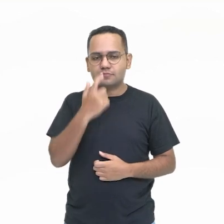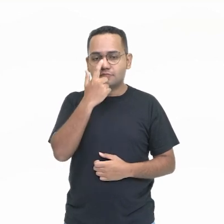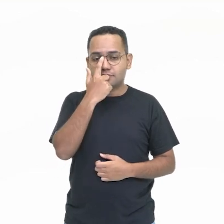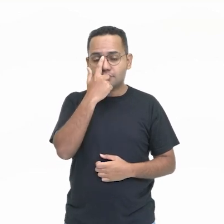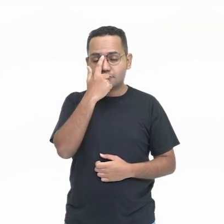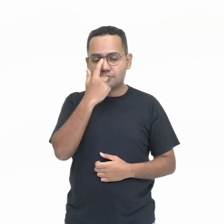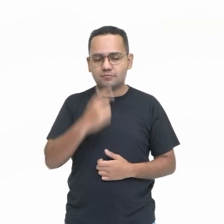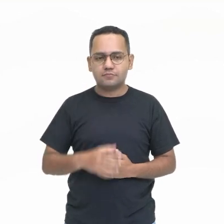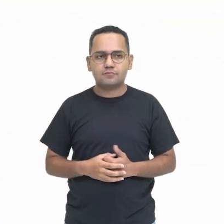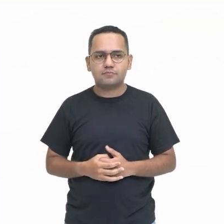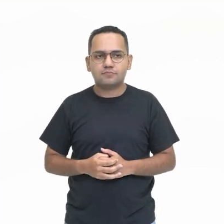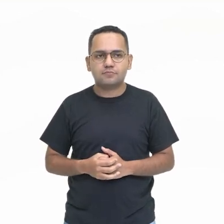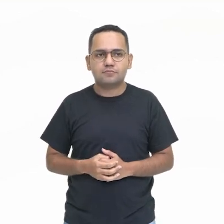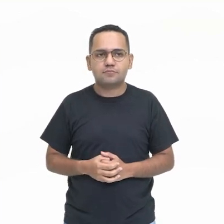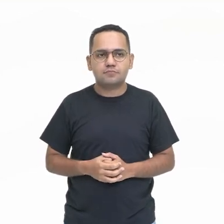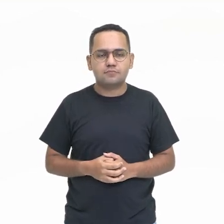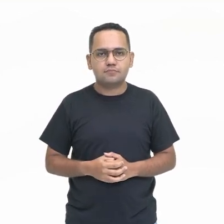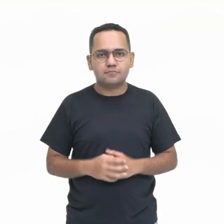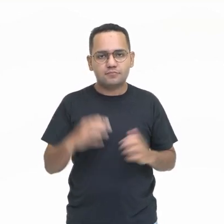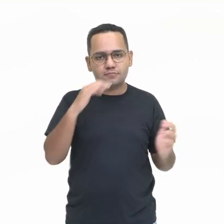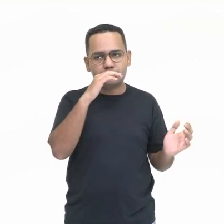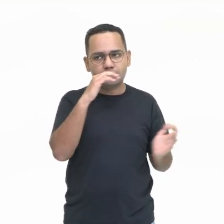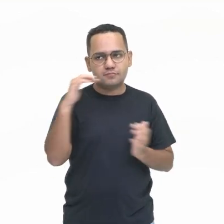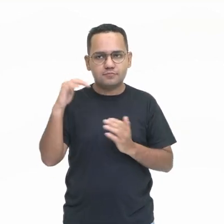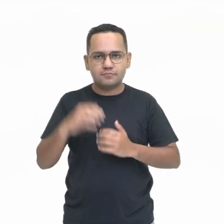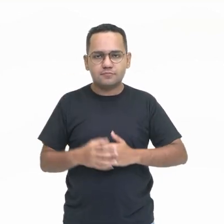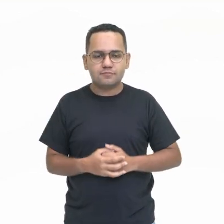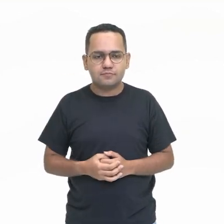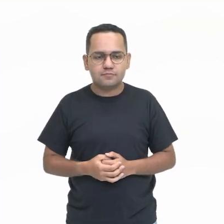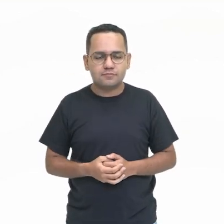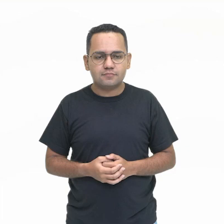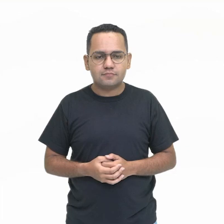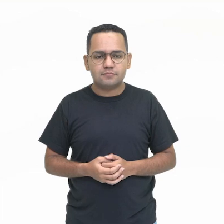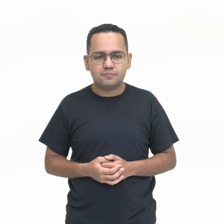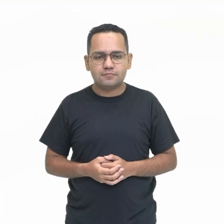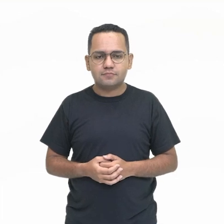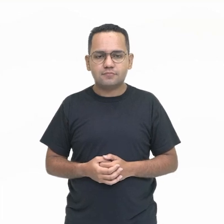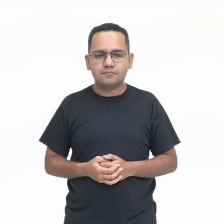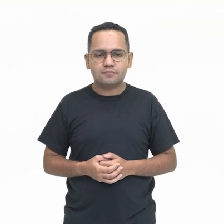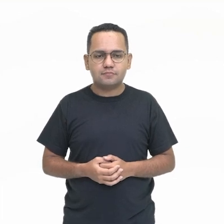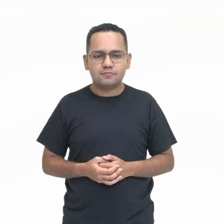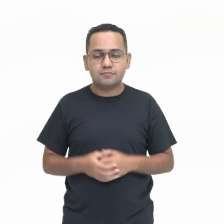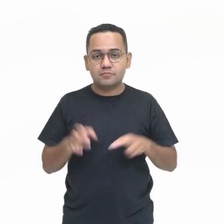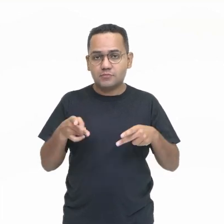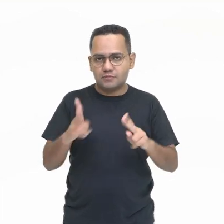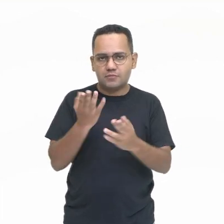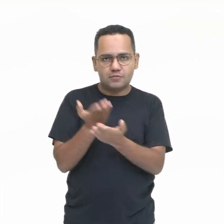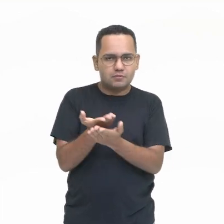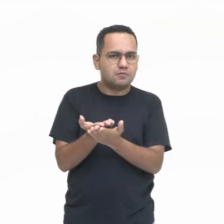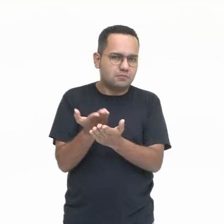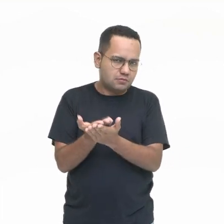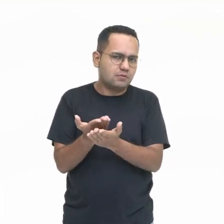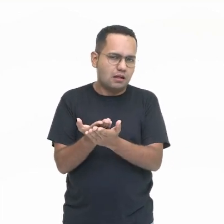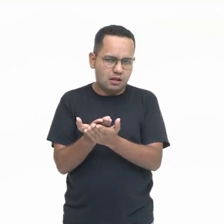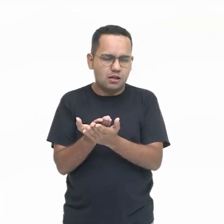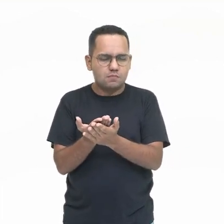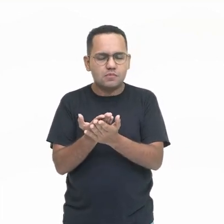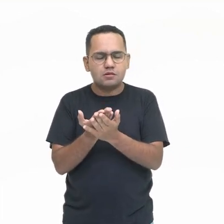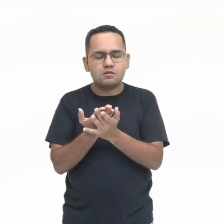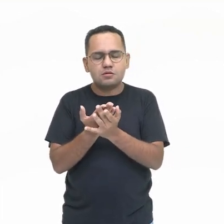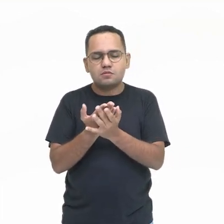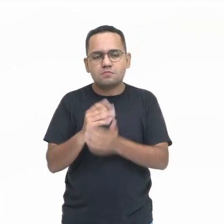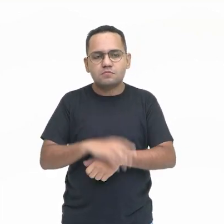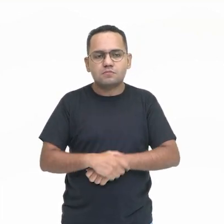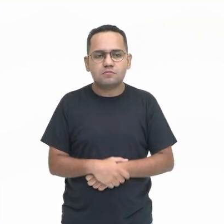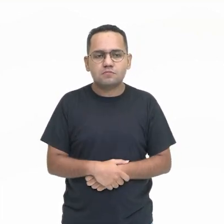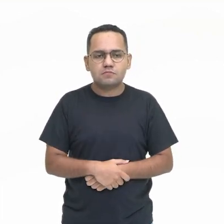Certo, pessoal? Bom, vamos continuar aqui a nossa abordagem aqui sobre os vértices da função